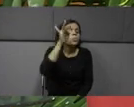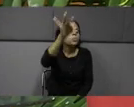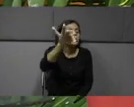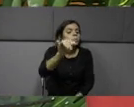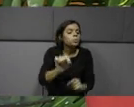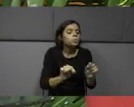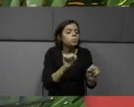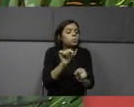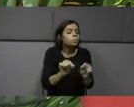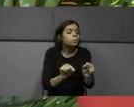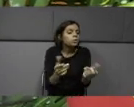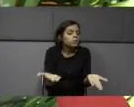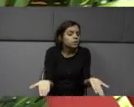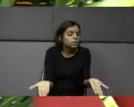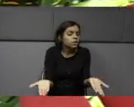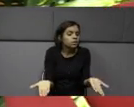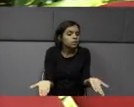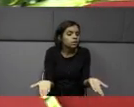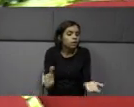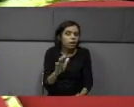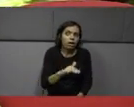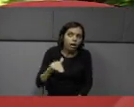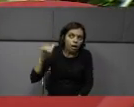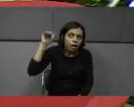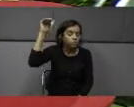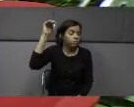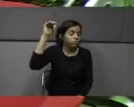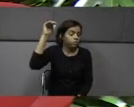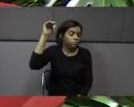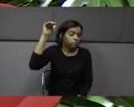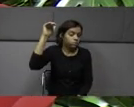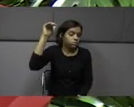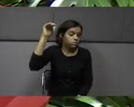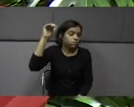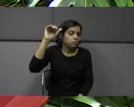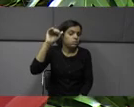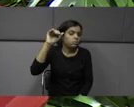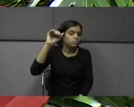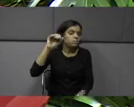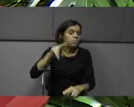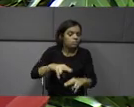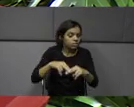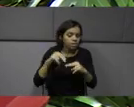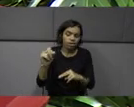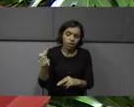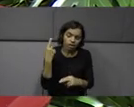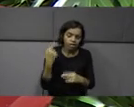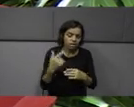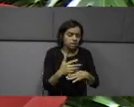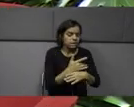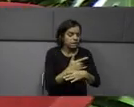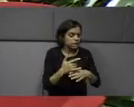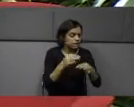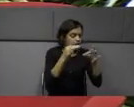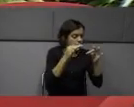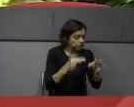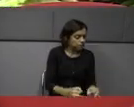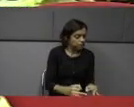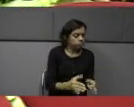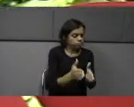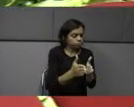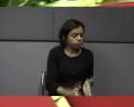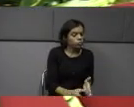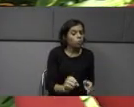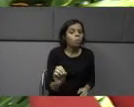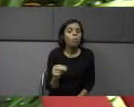nós teremos adultos que partiram do pressuposto de que a cidade é justa ou adultos que